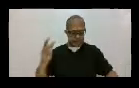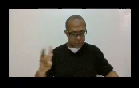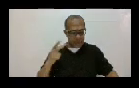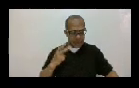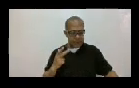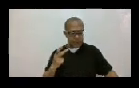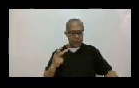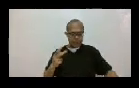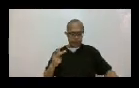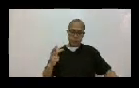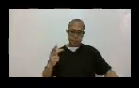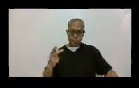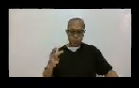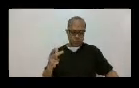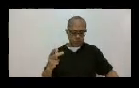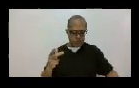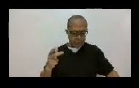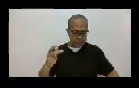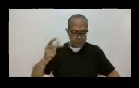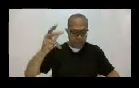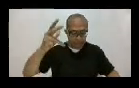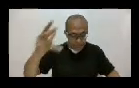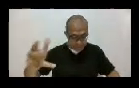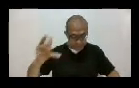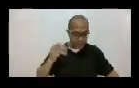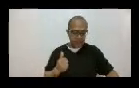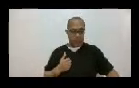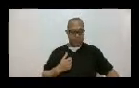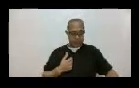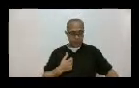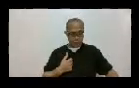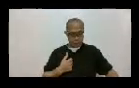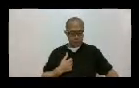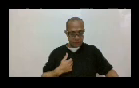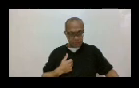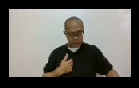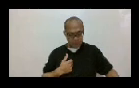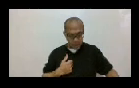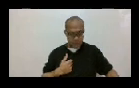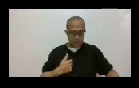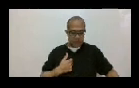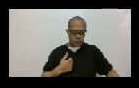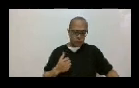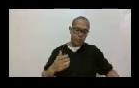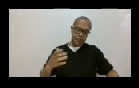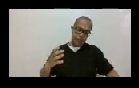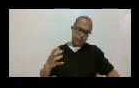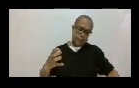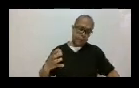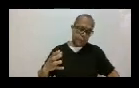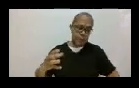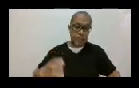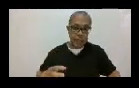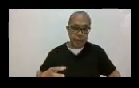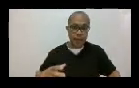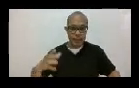que nós estamos estudando aqui nós temos qual o outro continente ásia temos outro continente qual que